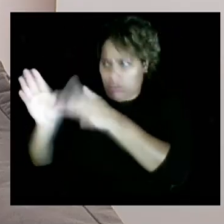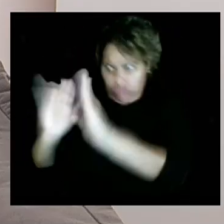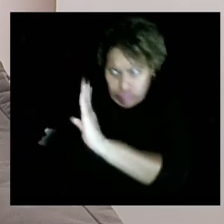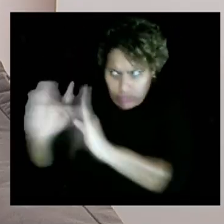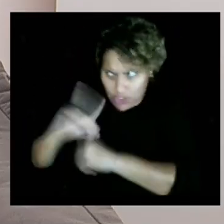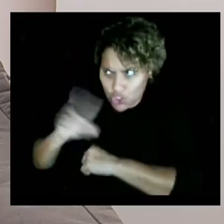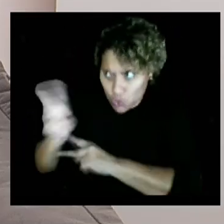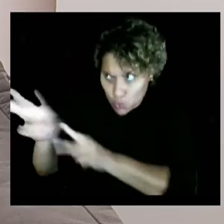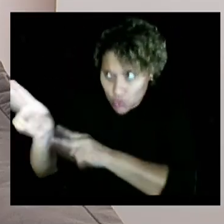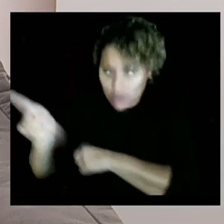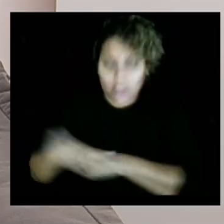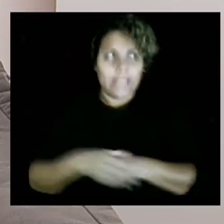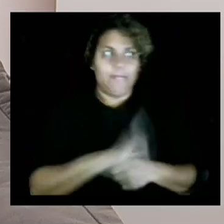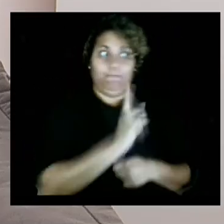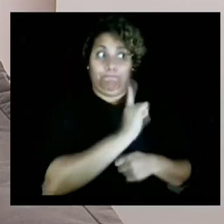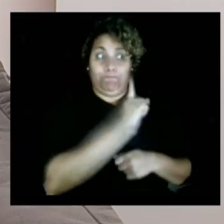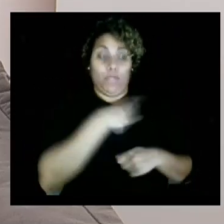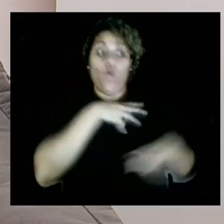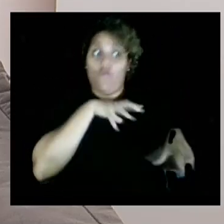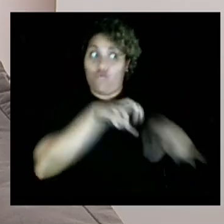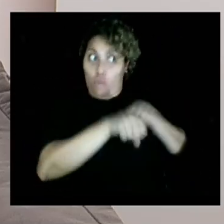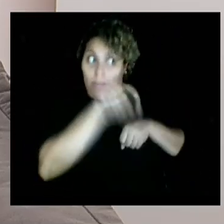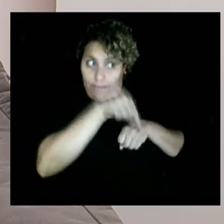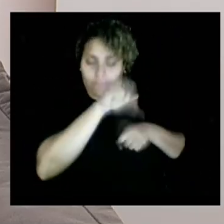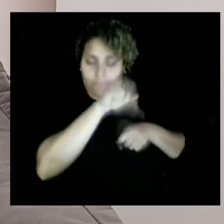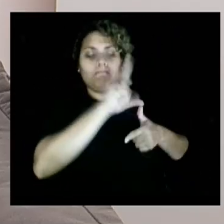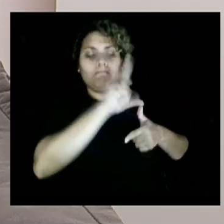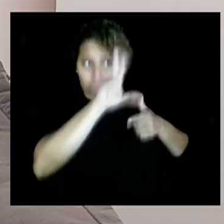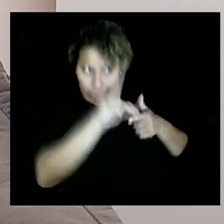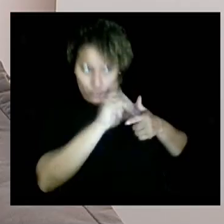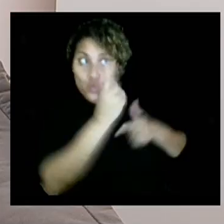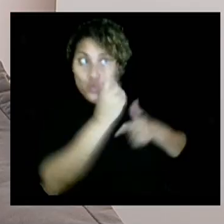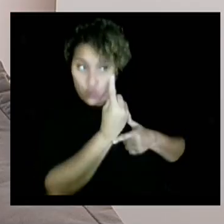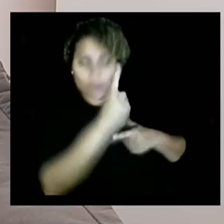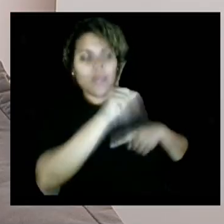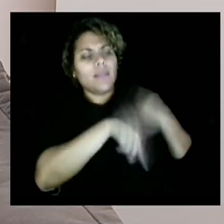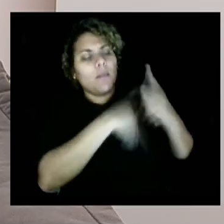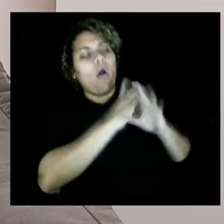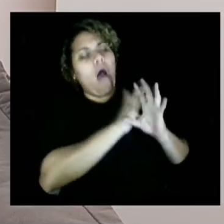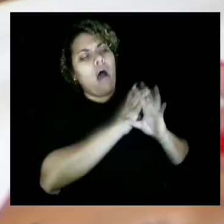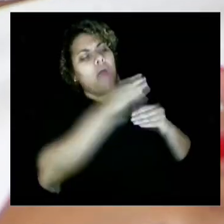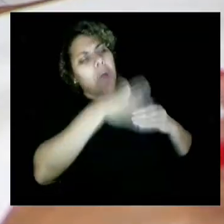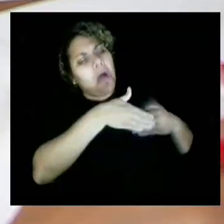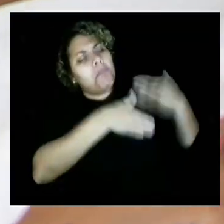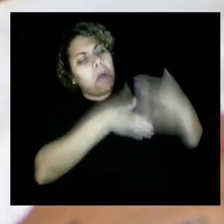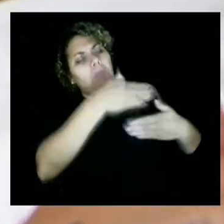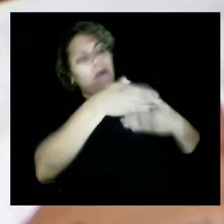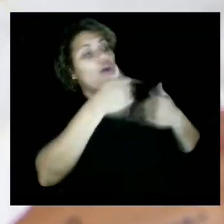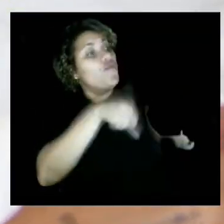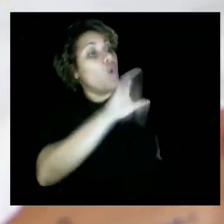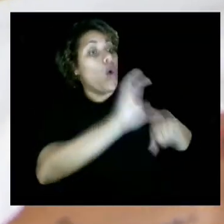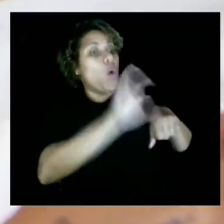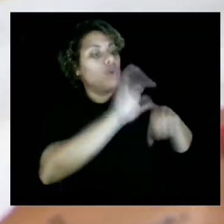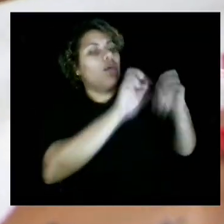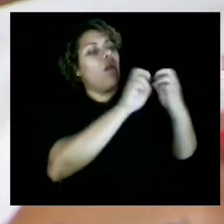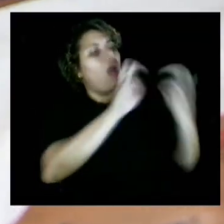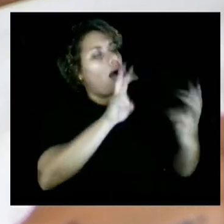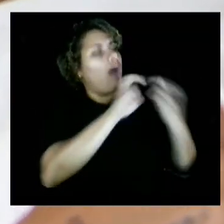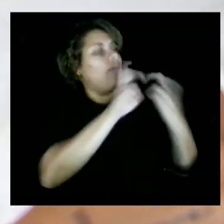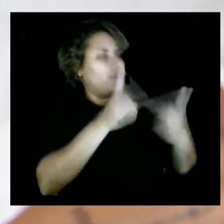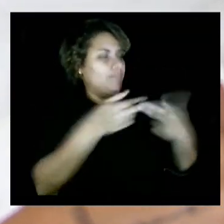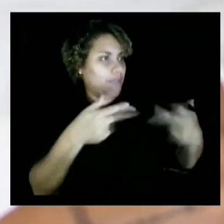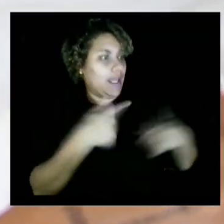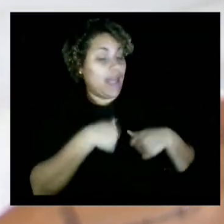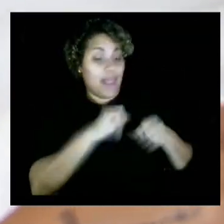formei nele e depois com o decorrer dos anos eu fiz muitos cursos online e na pandemia foi onde eu descobri a